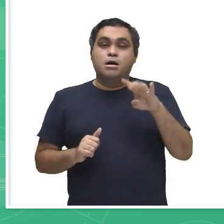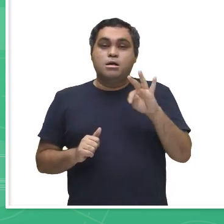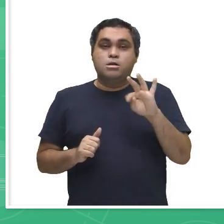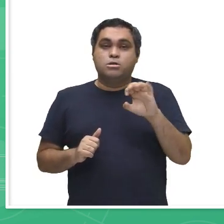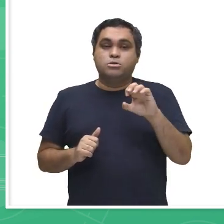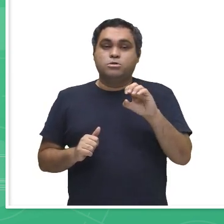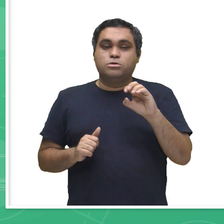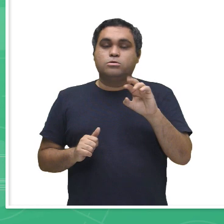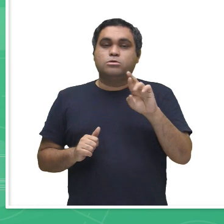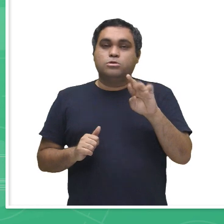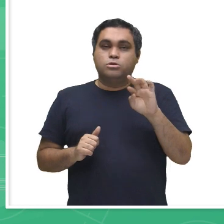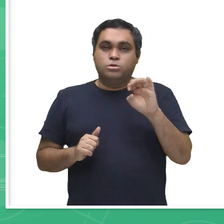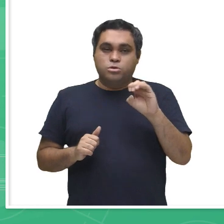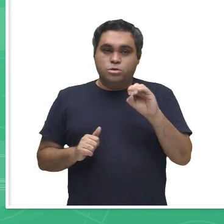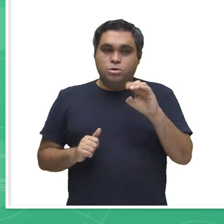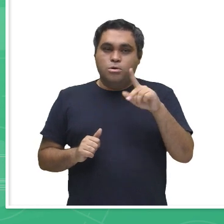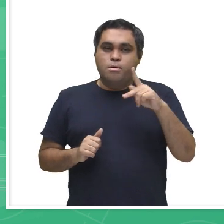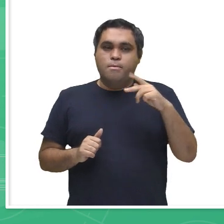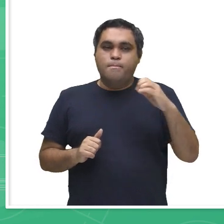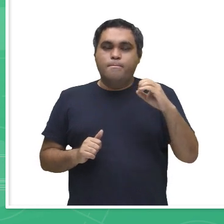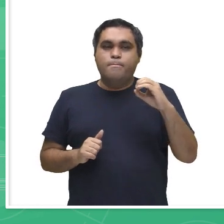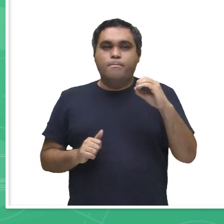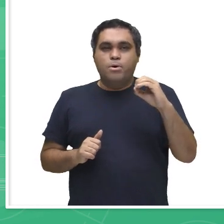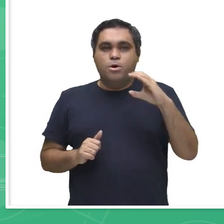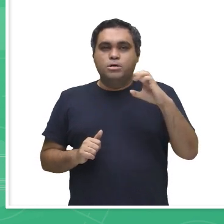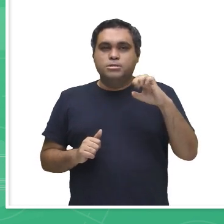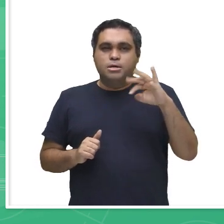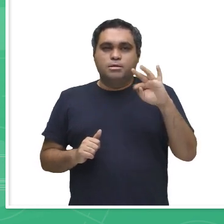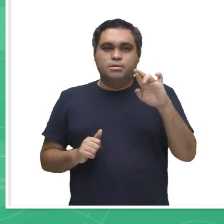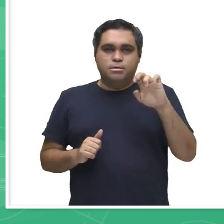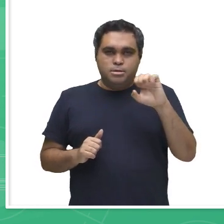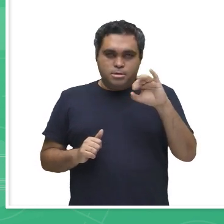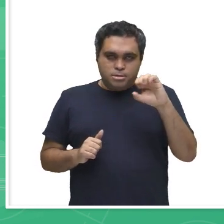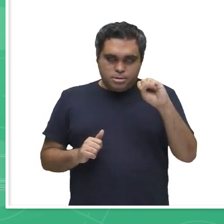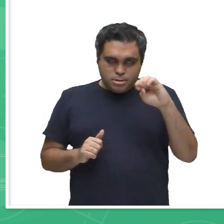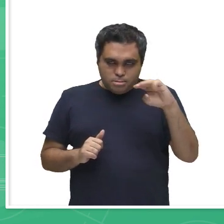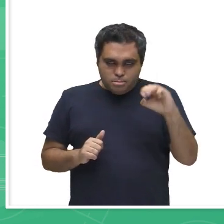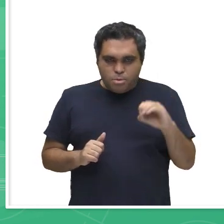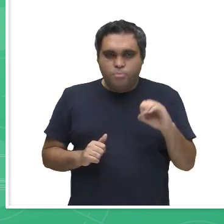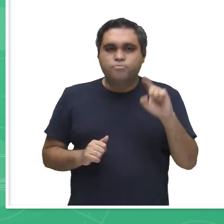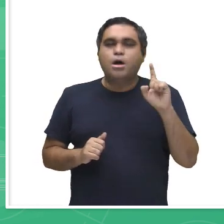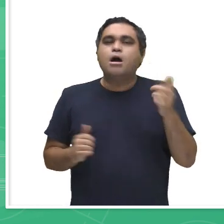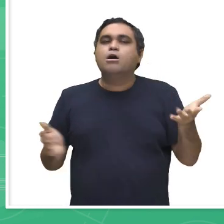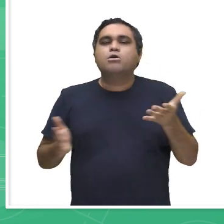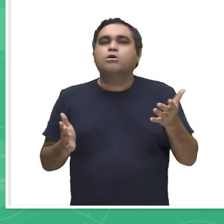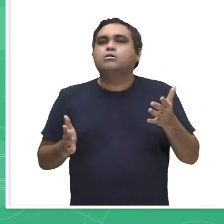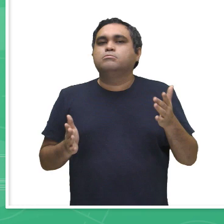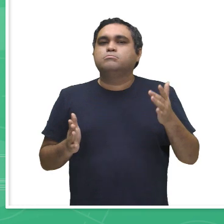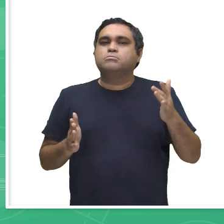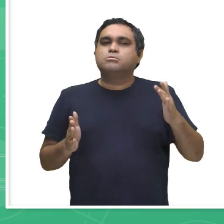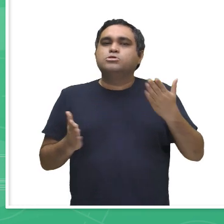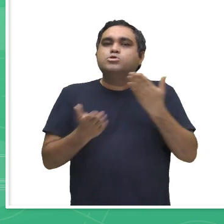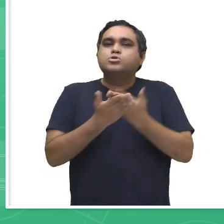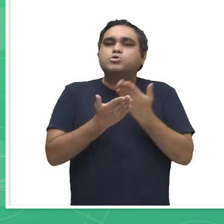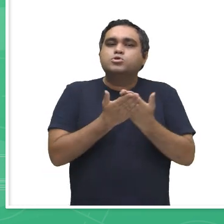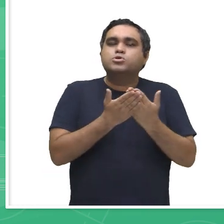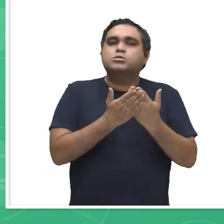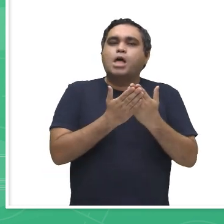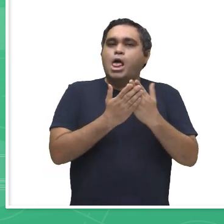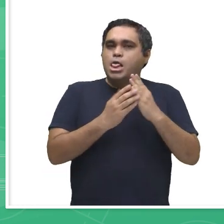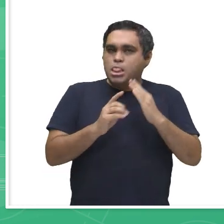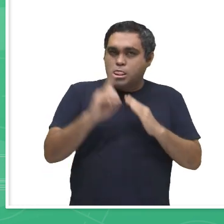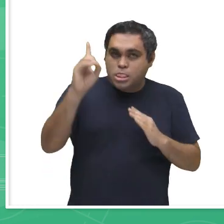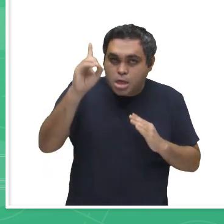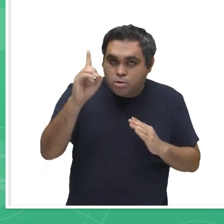a humanidade a um novo status. Quem é o objeto de estudo agora? É Deus? Não, não é Deus, é o